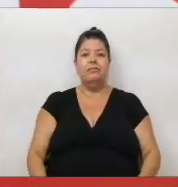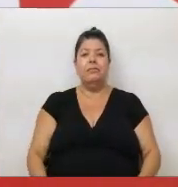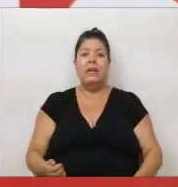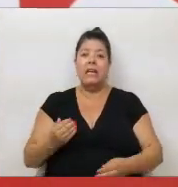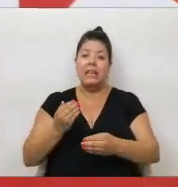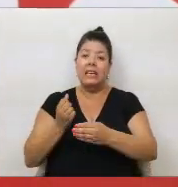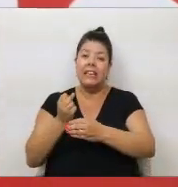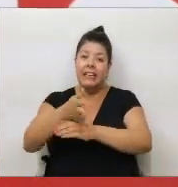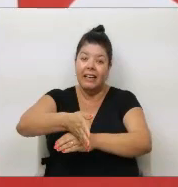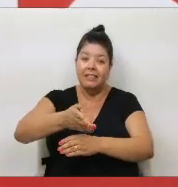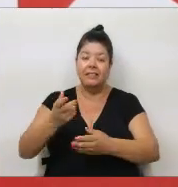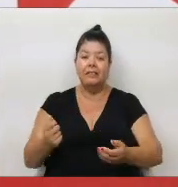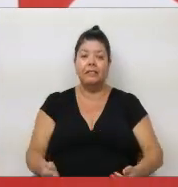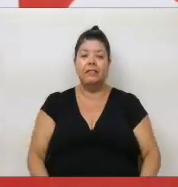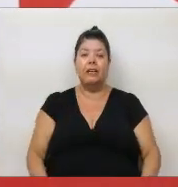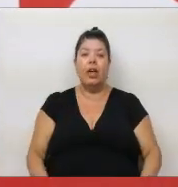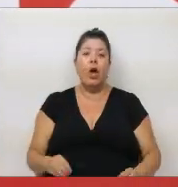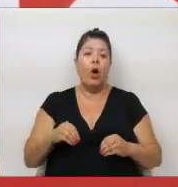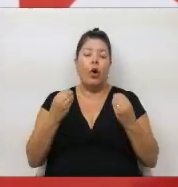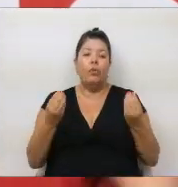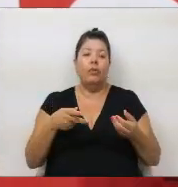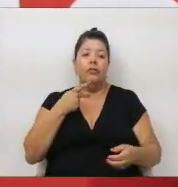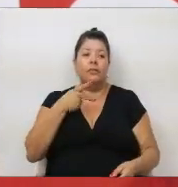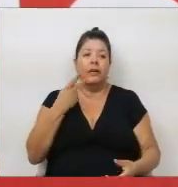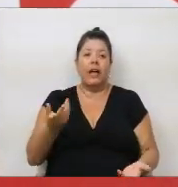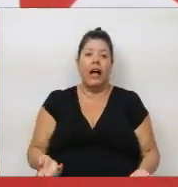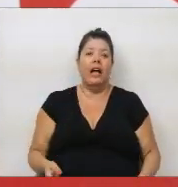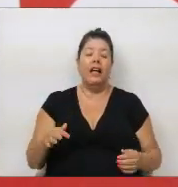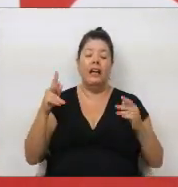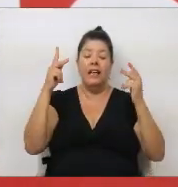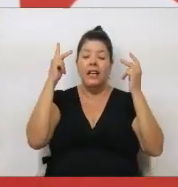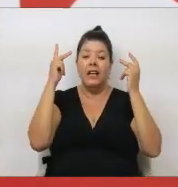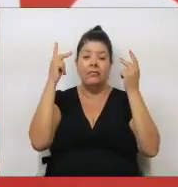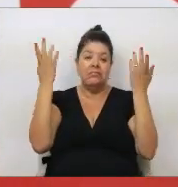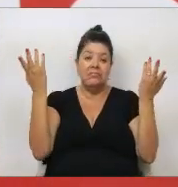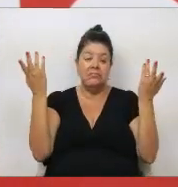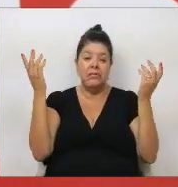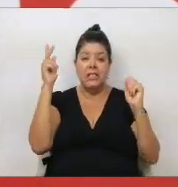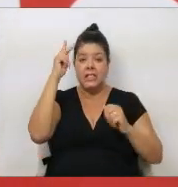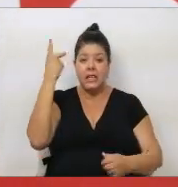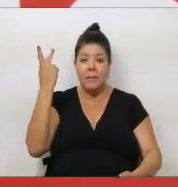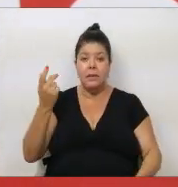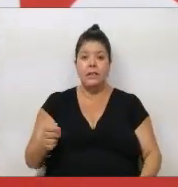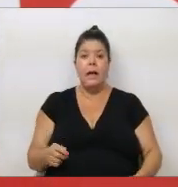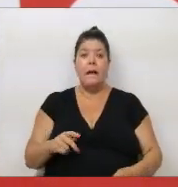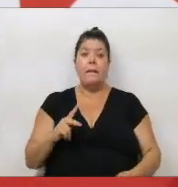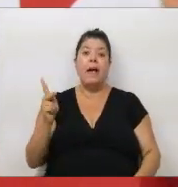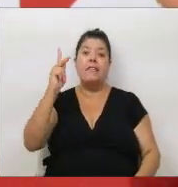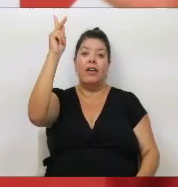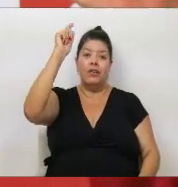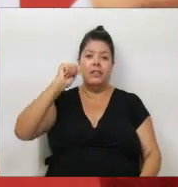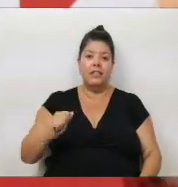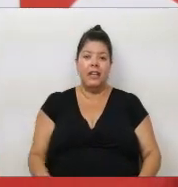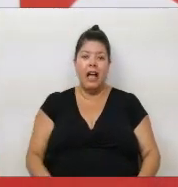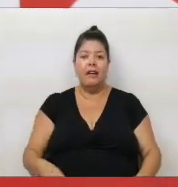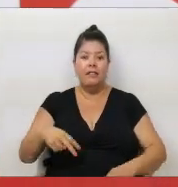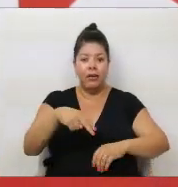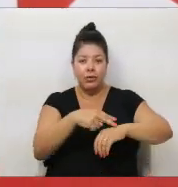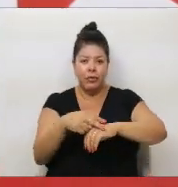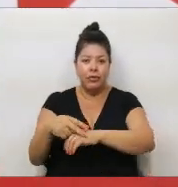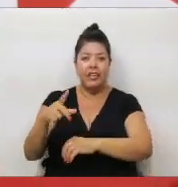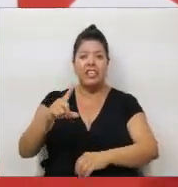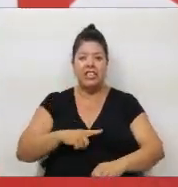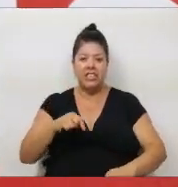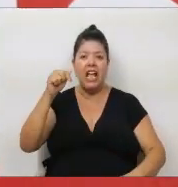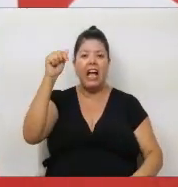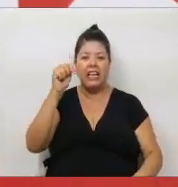criada, assim, muito, como é que eu vou te dizer, muito simples, né? Mas onde se valorizava todos os surfistas que se tinha